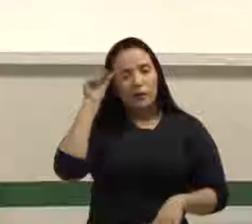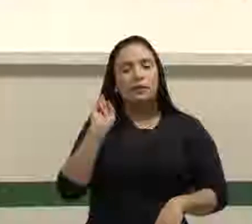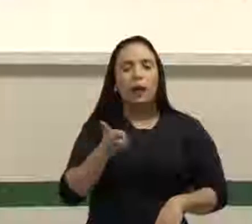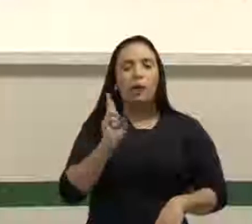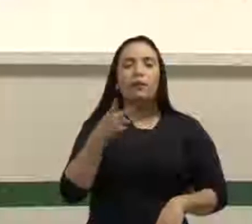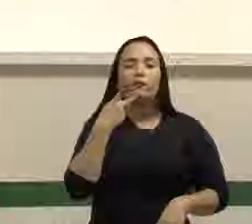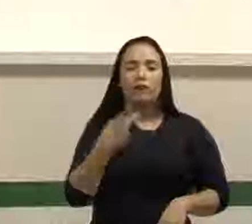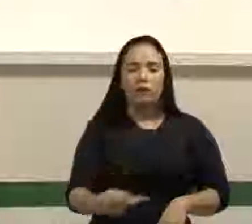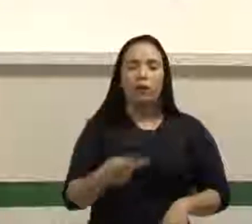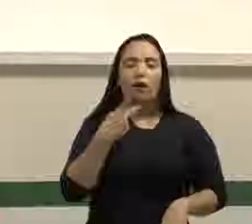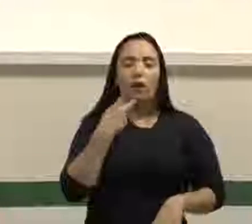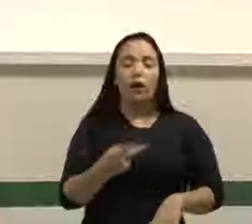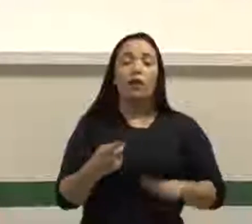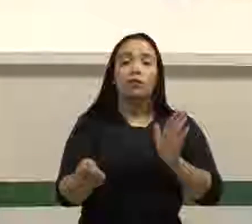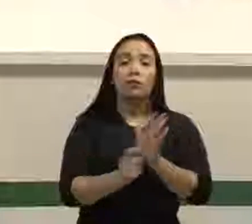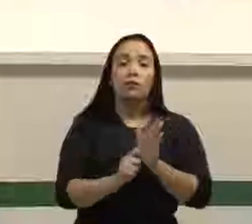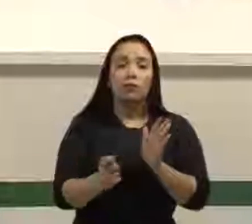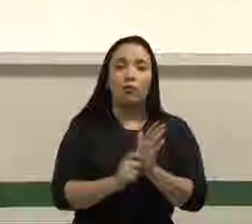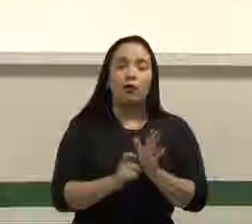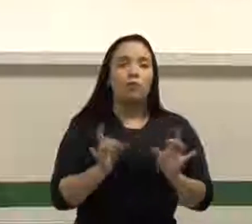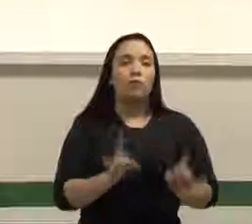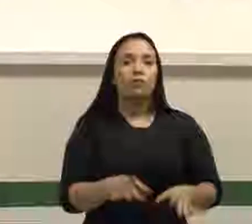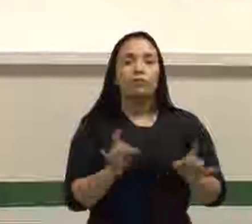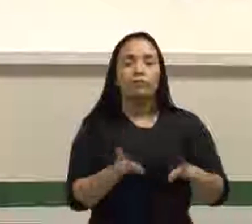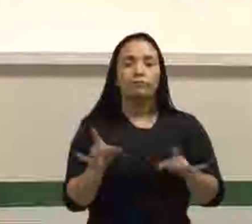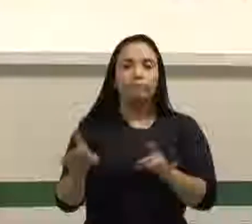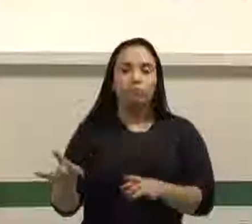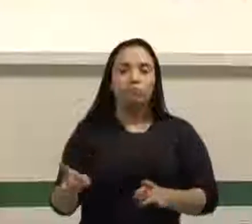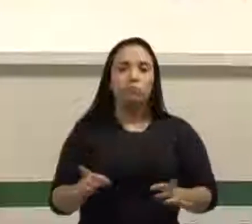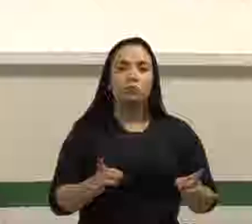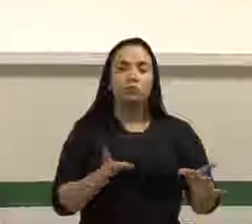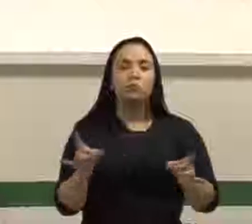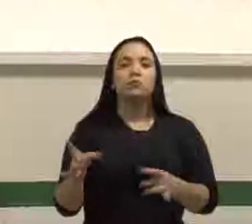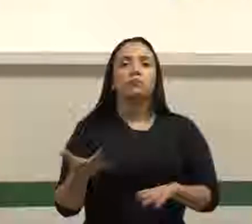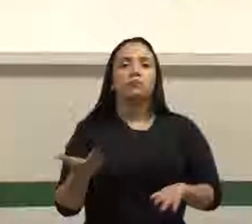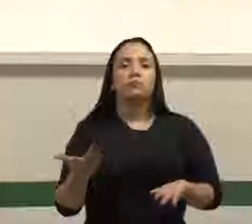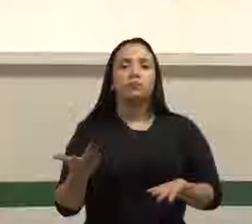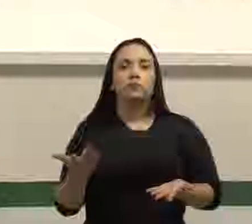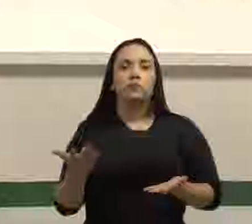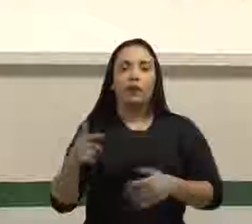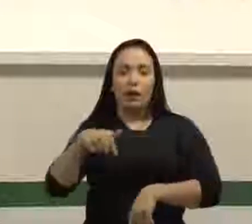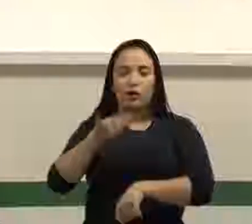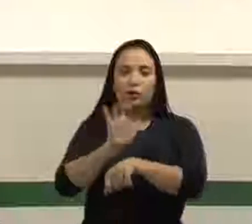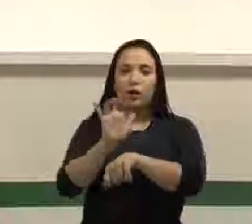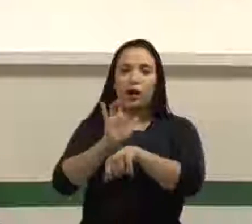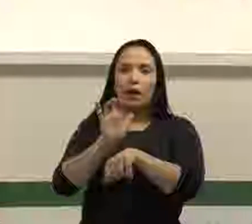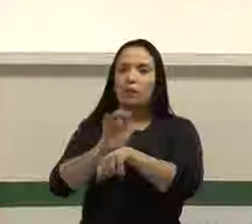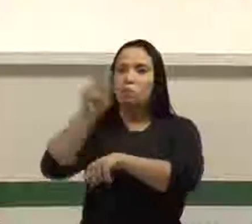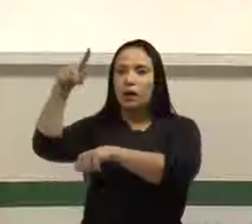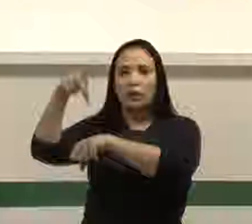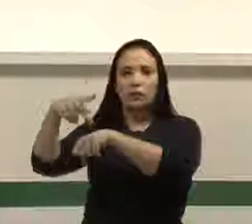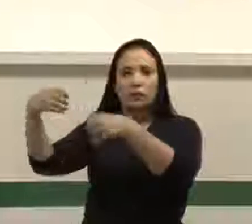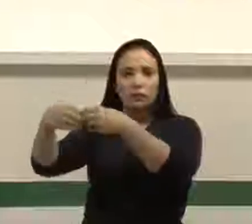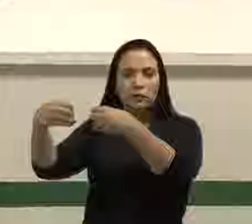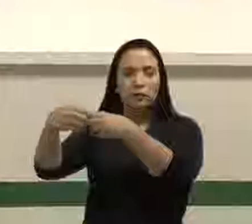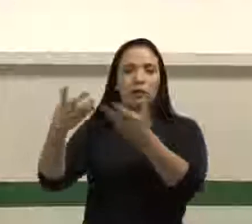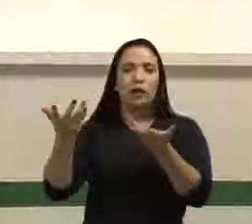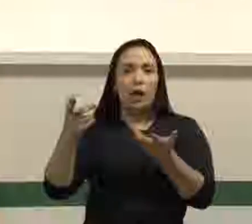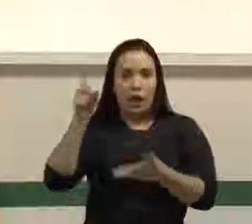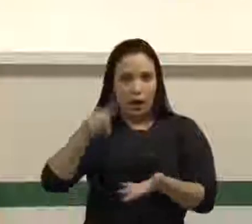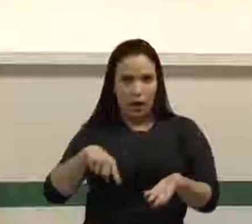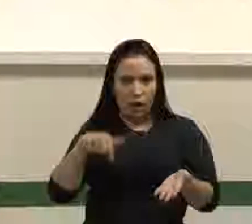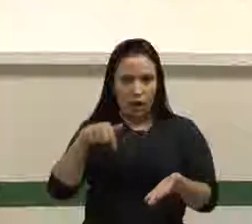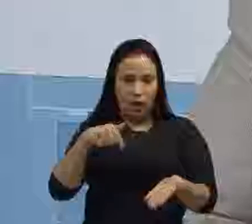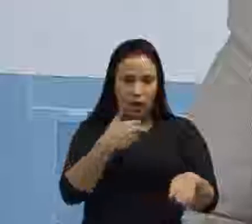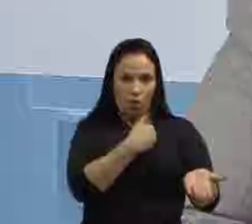diz, tráfico de droga, me ajuda, Luiz, fronteiras, crime organizado, não é o Estado